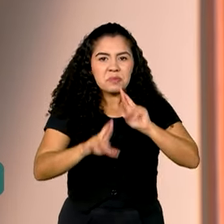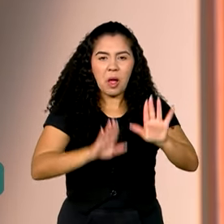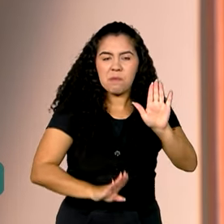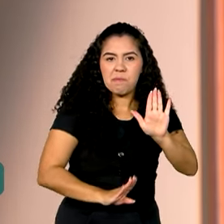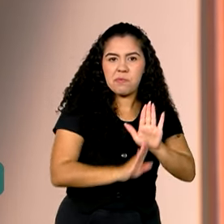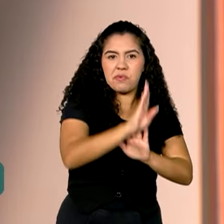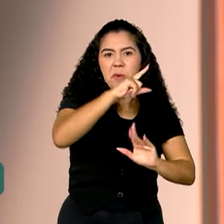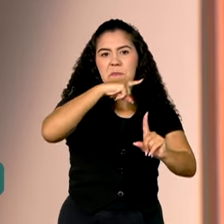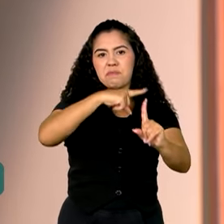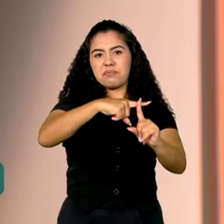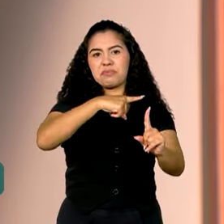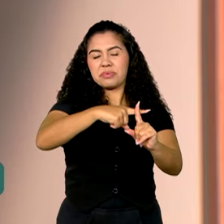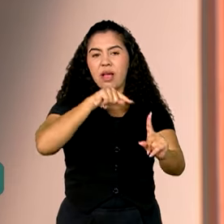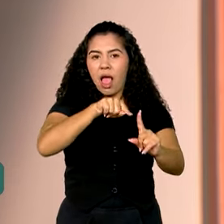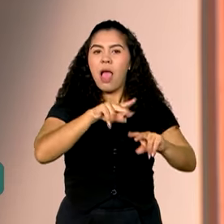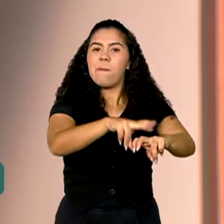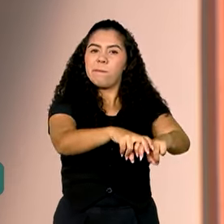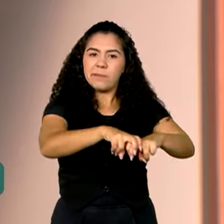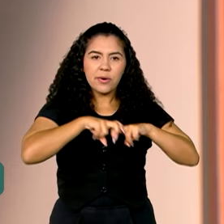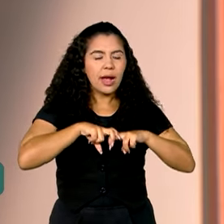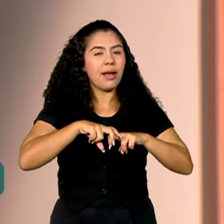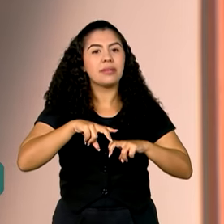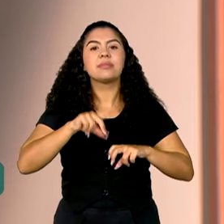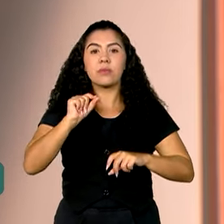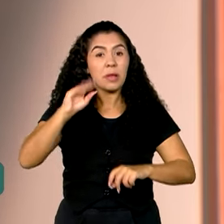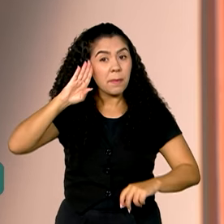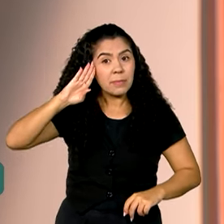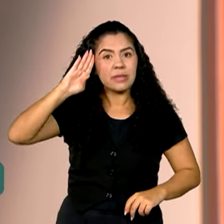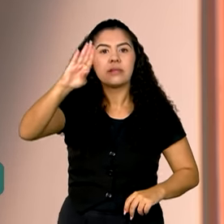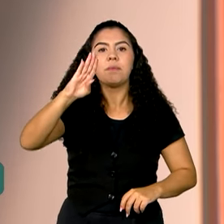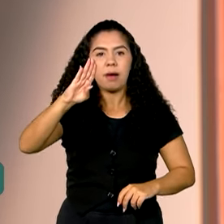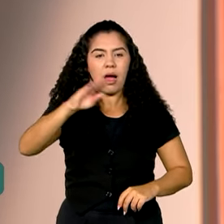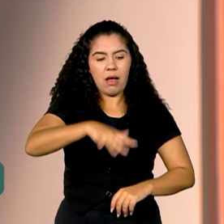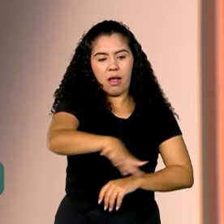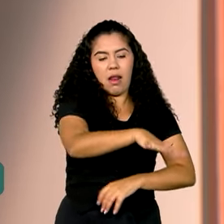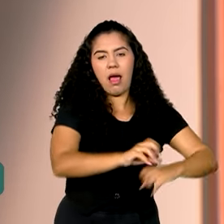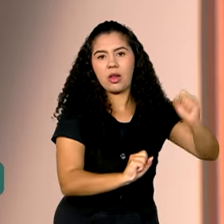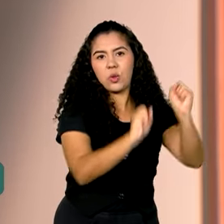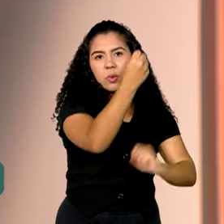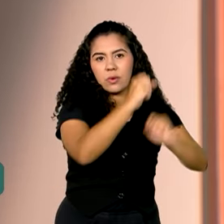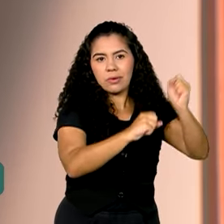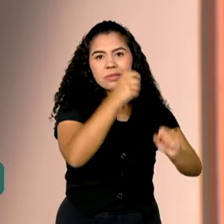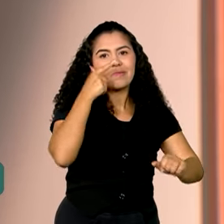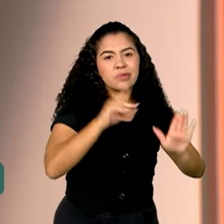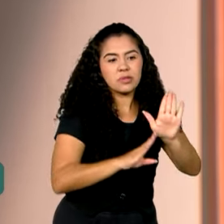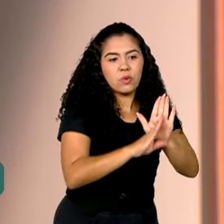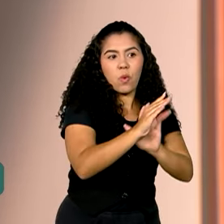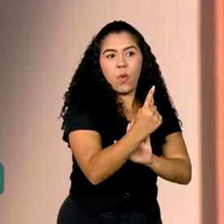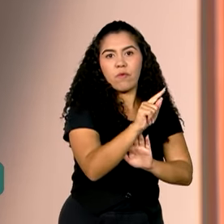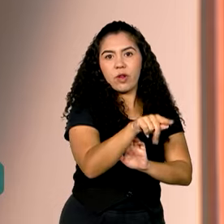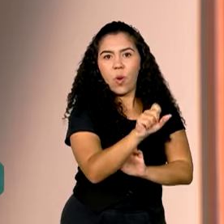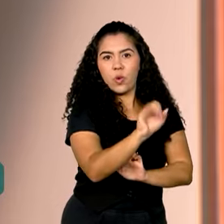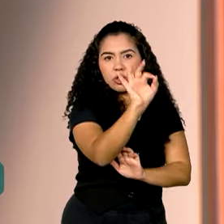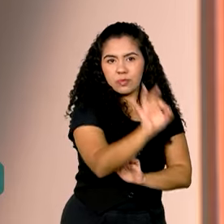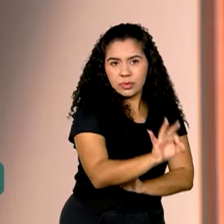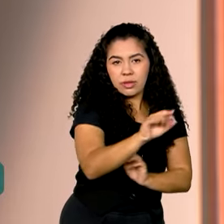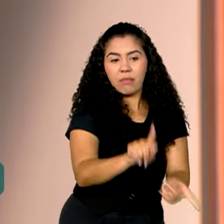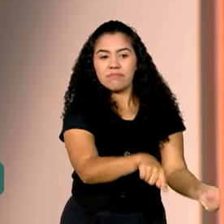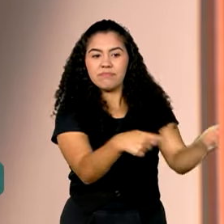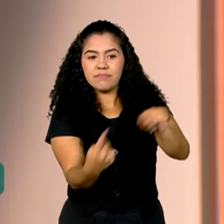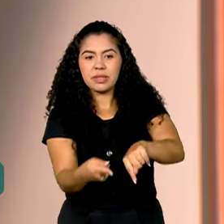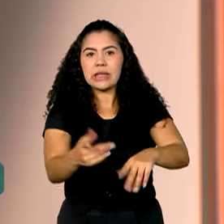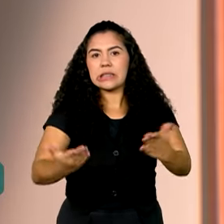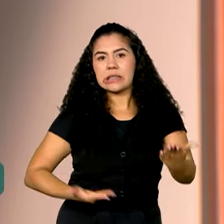resultado positivo se deve principalmente às altas observadas na indústria de 1,8% e em